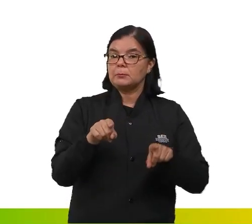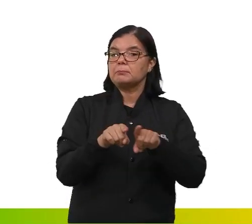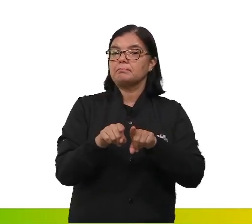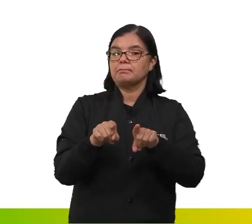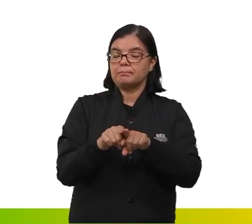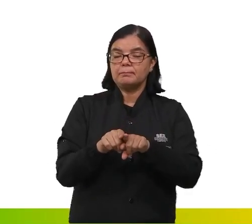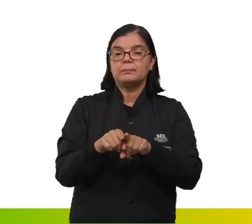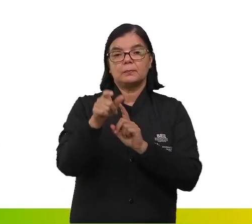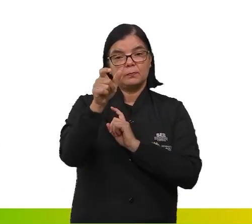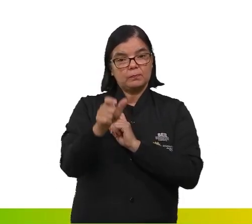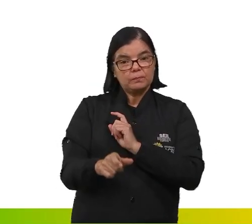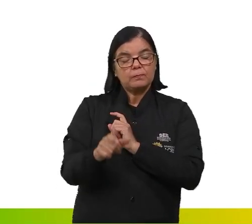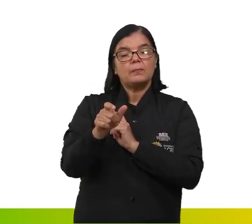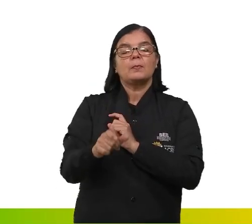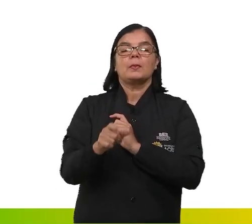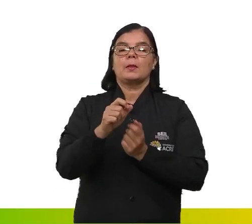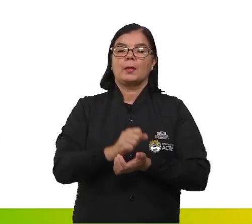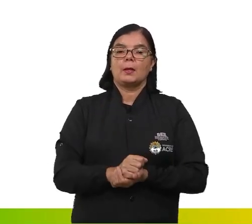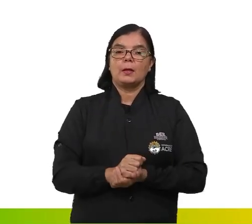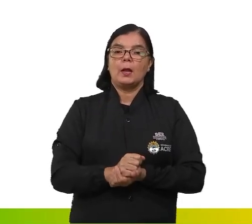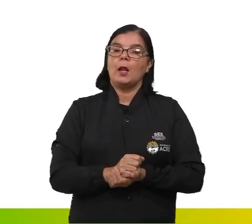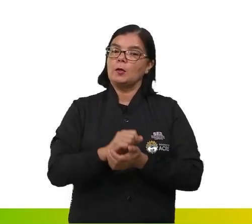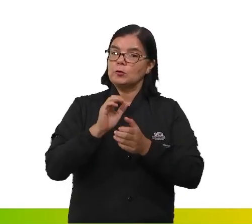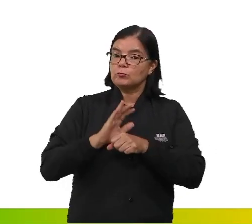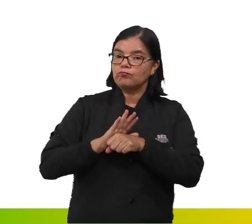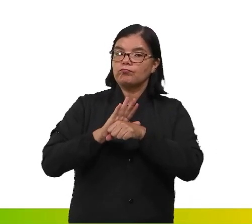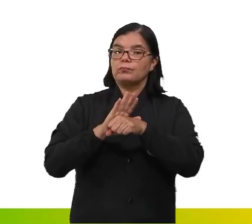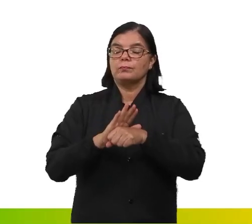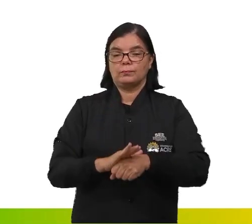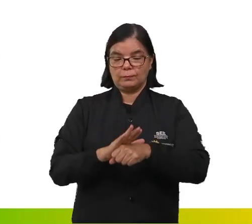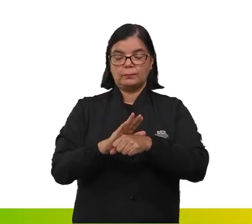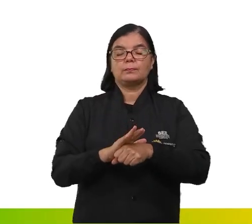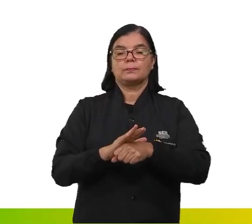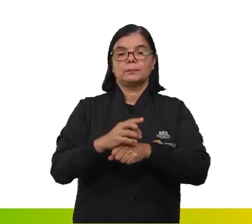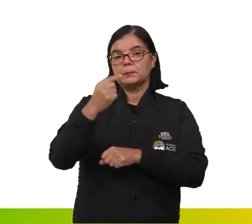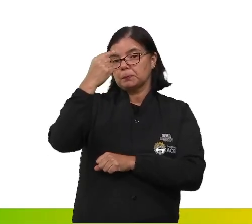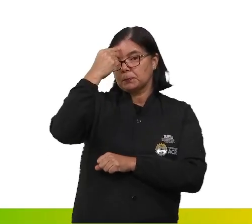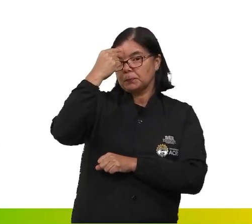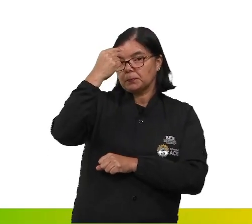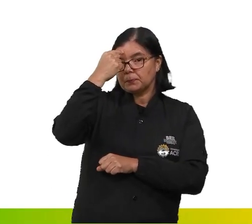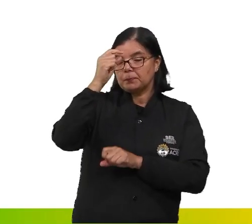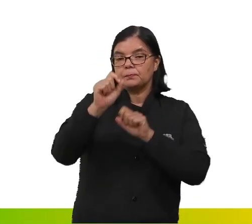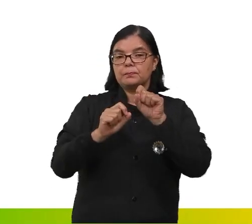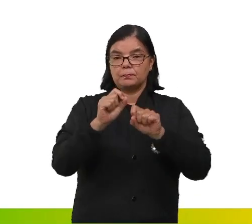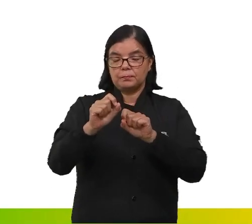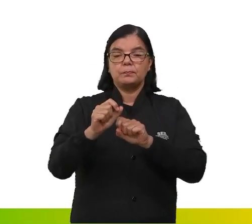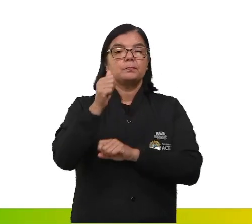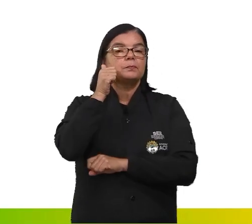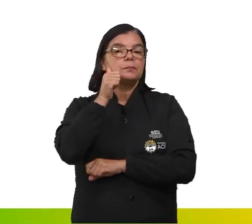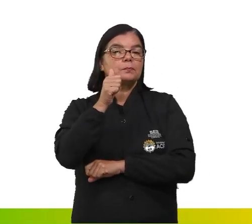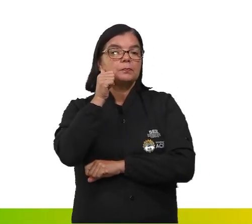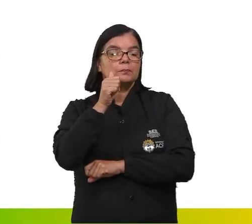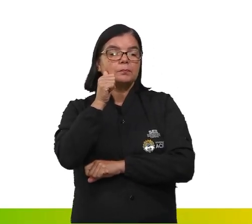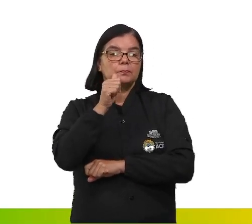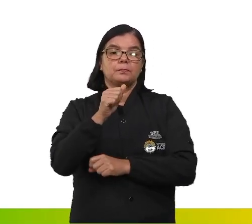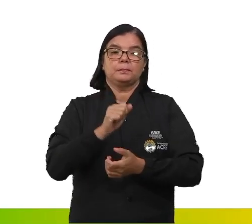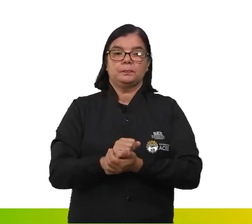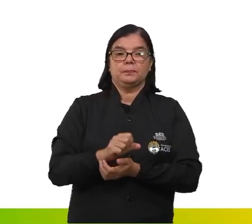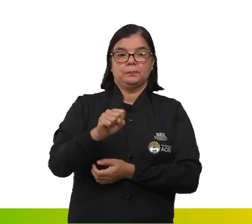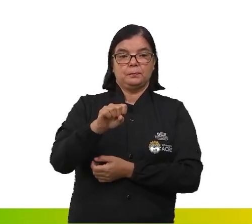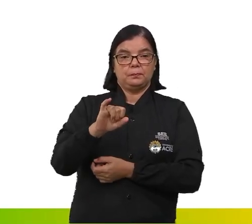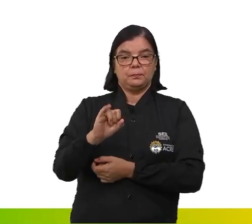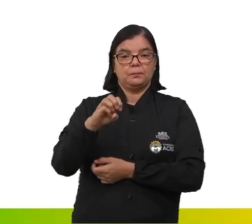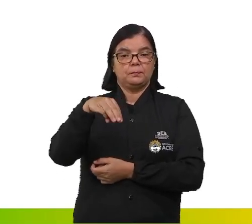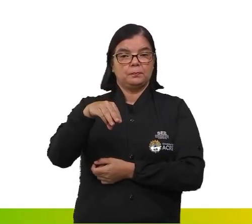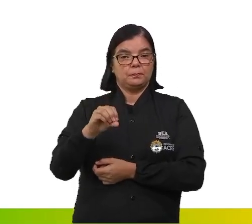também assim, parceira, podemos assim dizer, nesse pensamento em relação ao feminino, da Simone